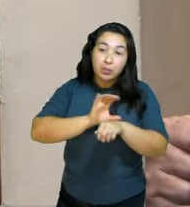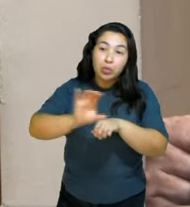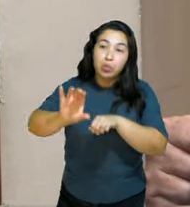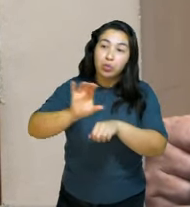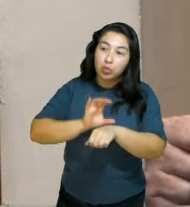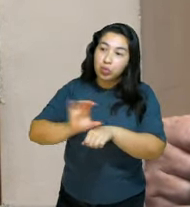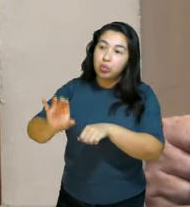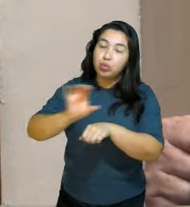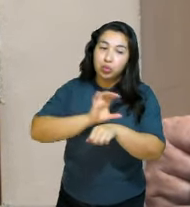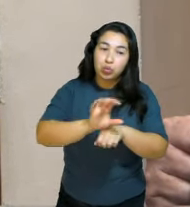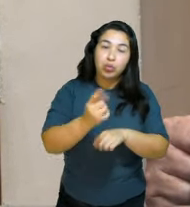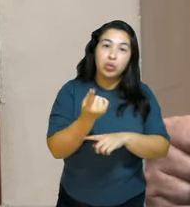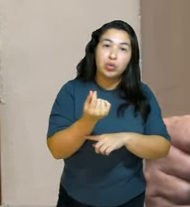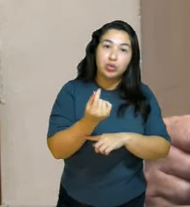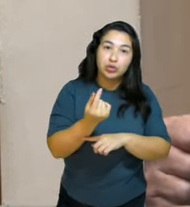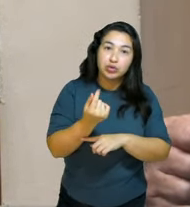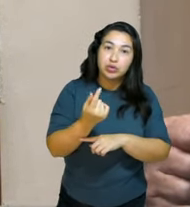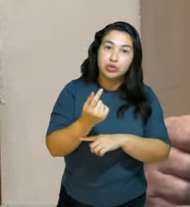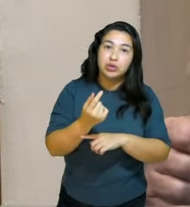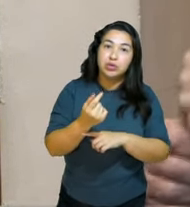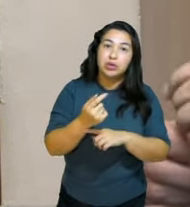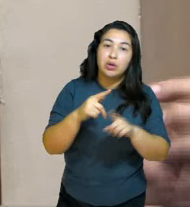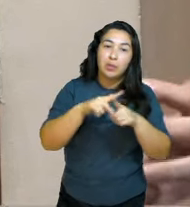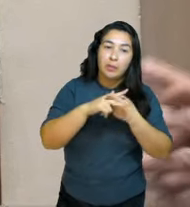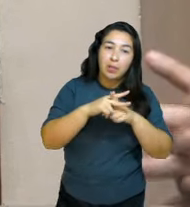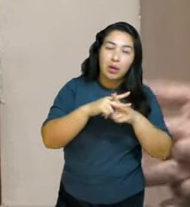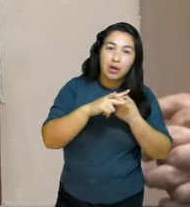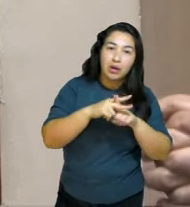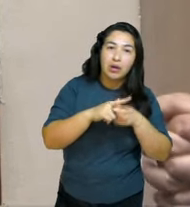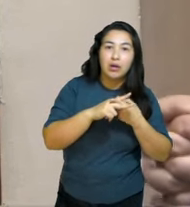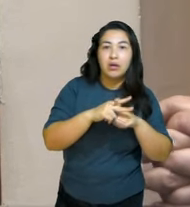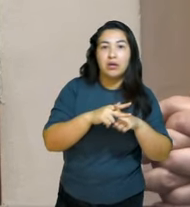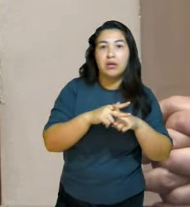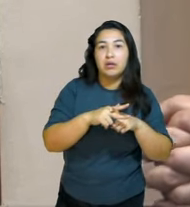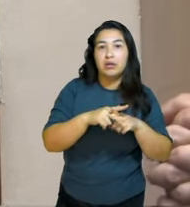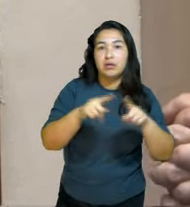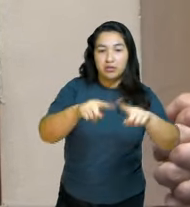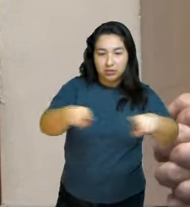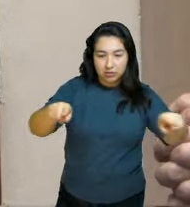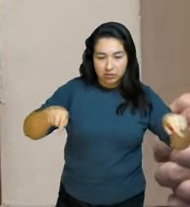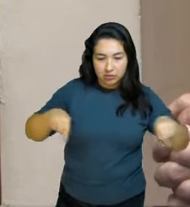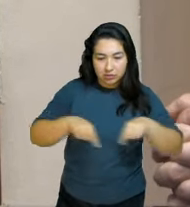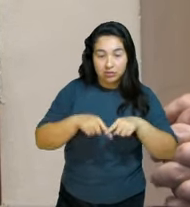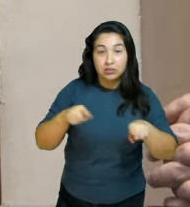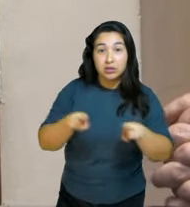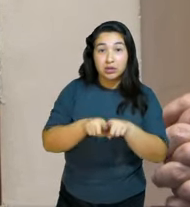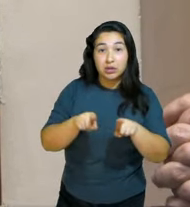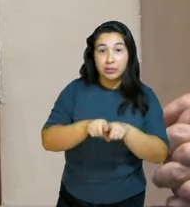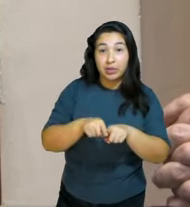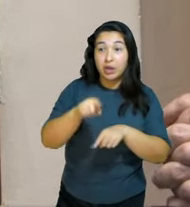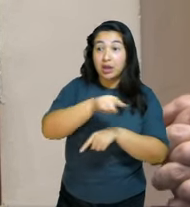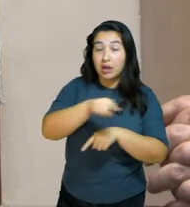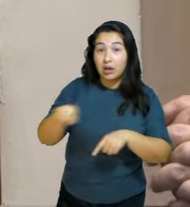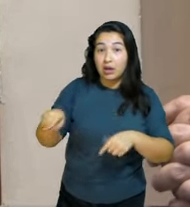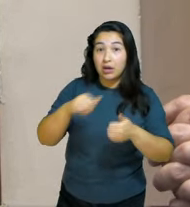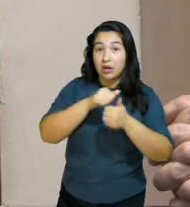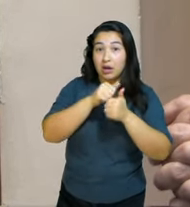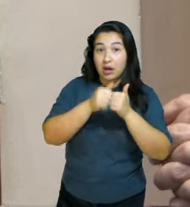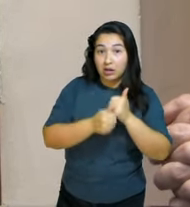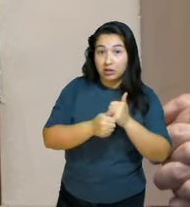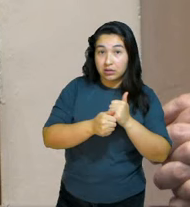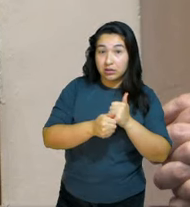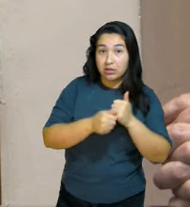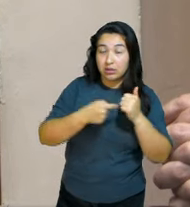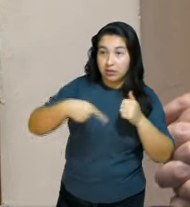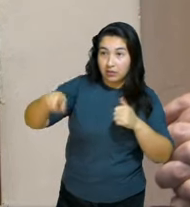para a reforma de ginásio, envio de atletas para o exterior. Eu, pessoalmente, briguei,